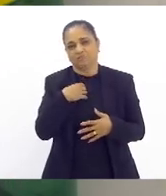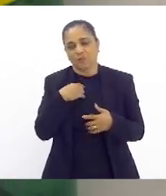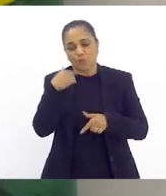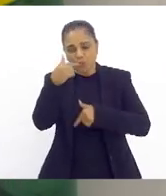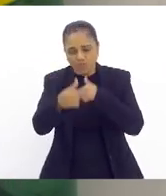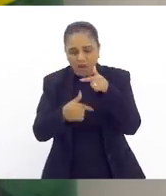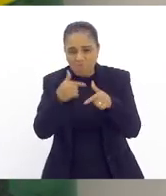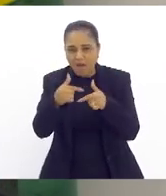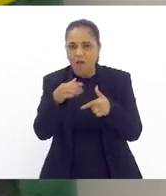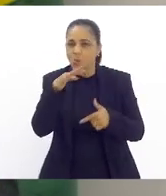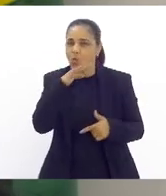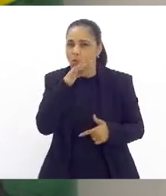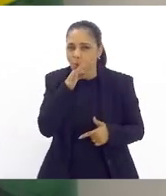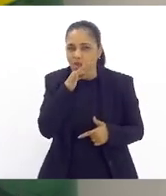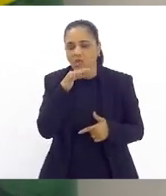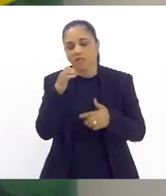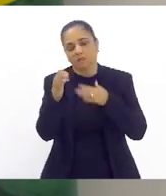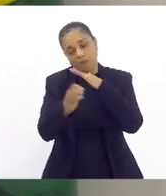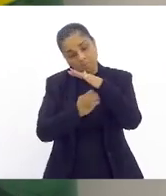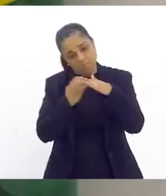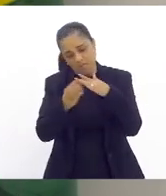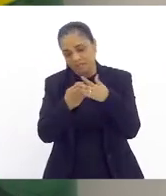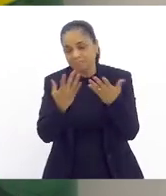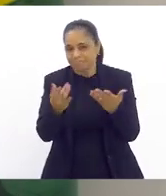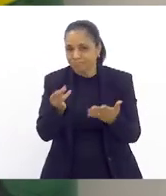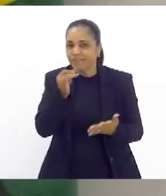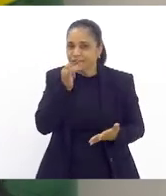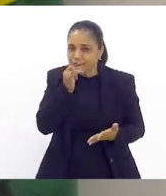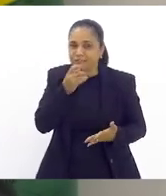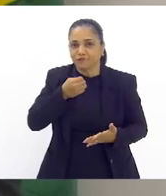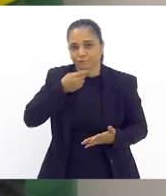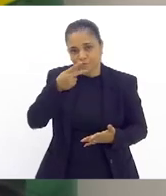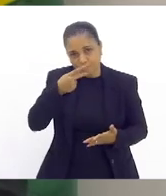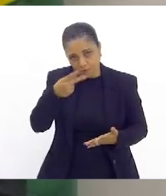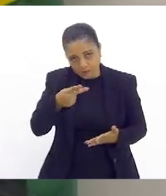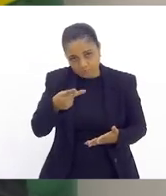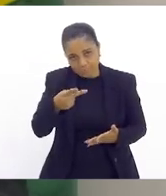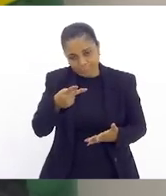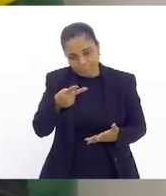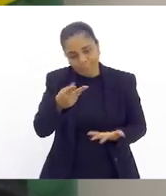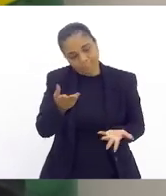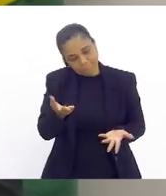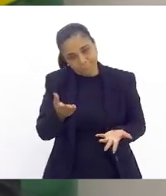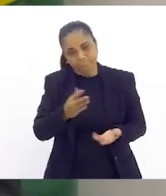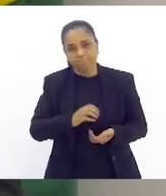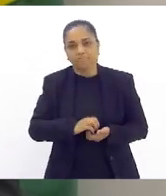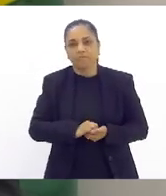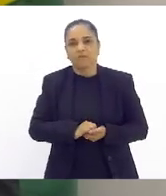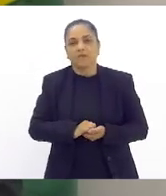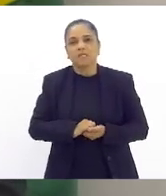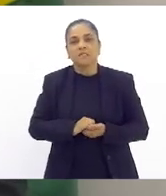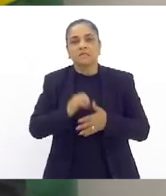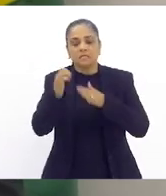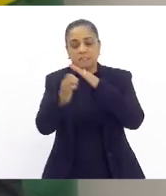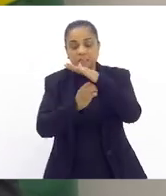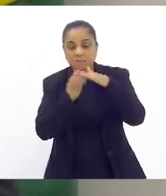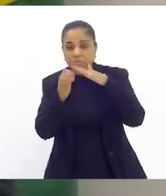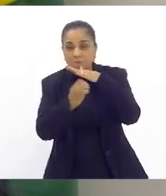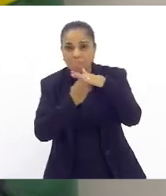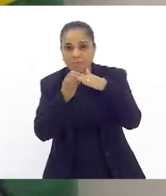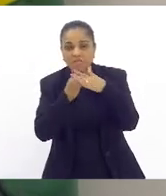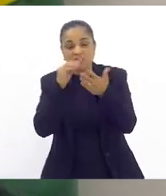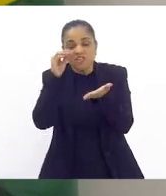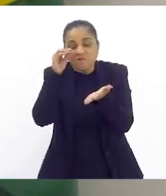de serviço infelizmente a gente tem que falar isso não tem outra outra forma de falar dessas empresas que vem